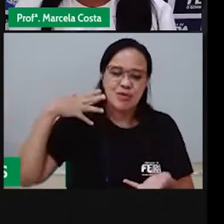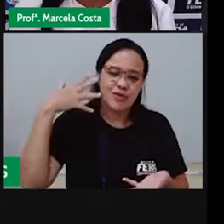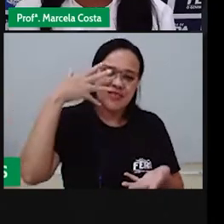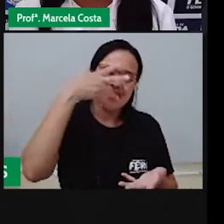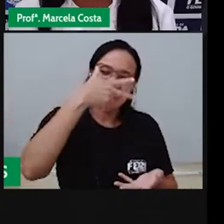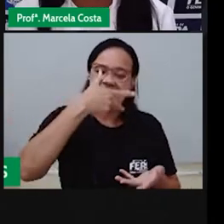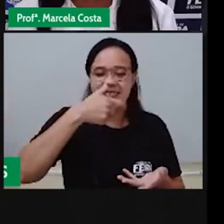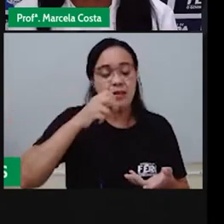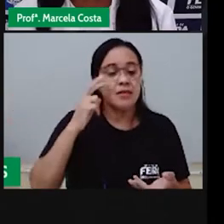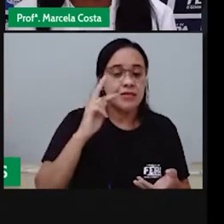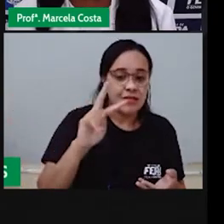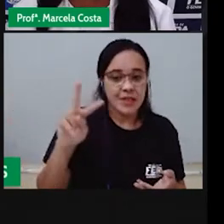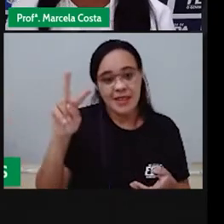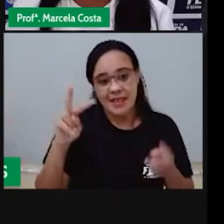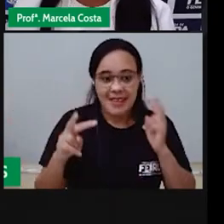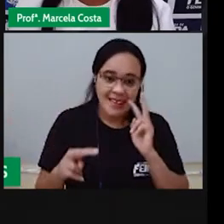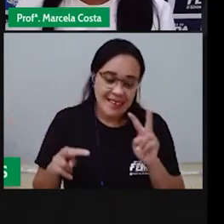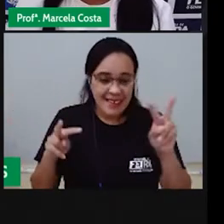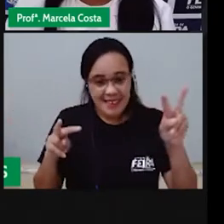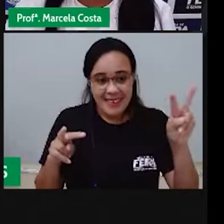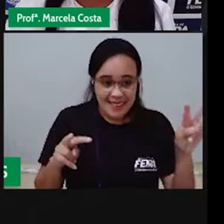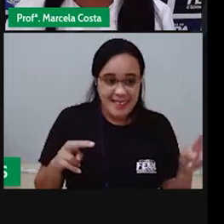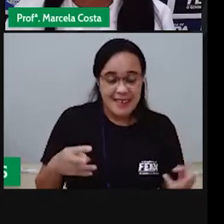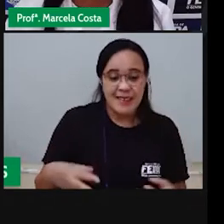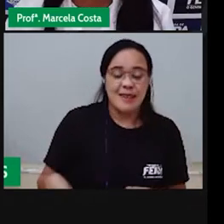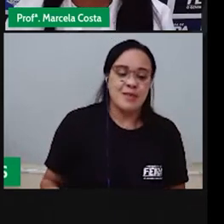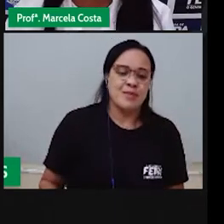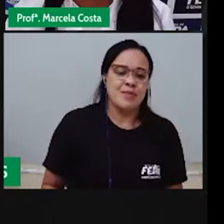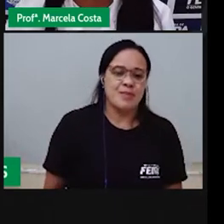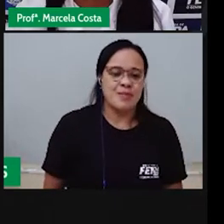de ver, aquele movimento envolvente.